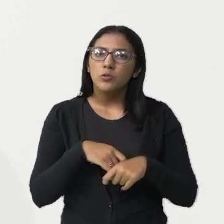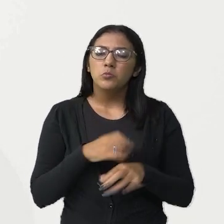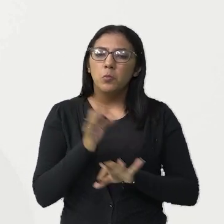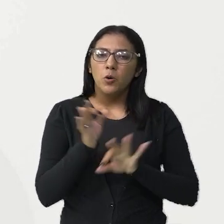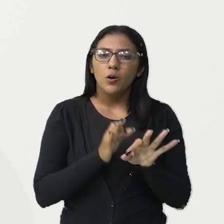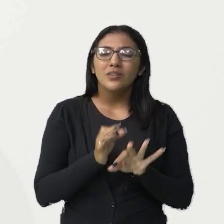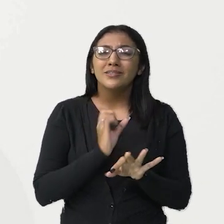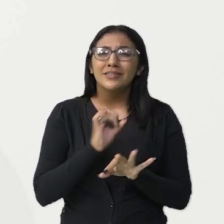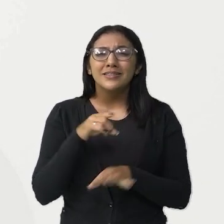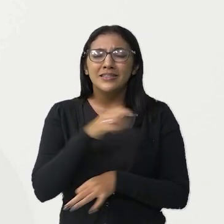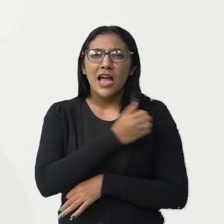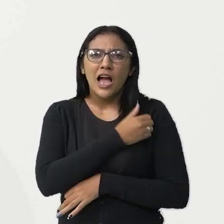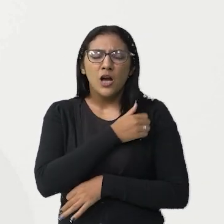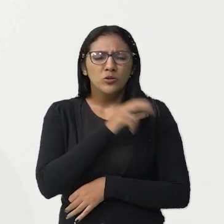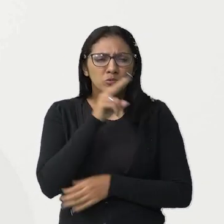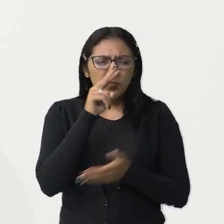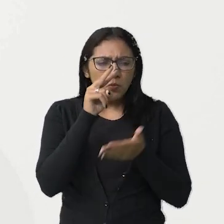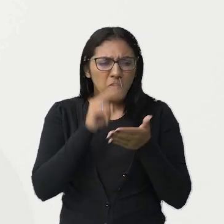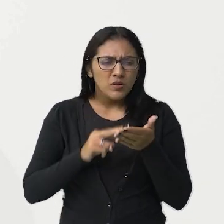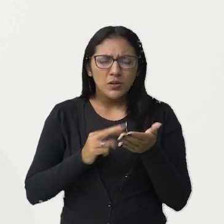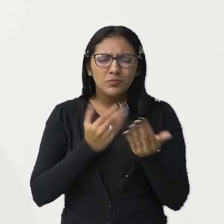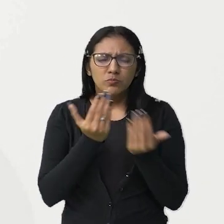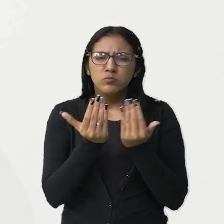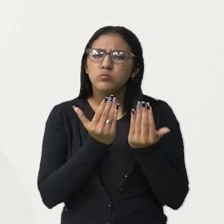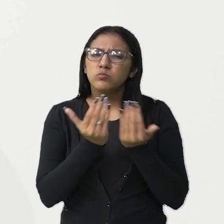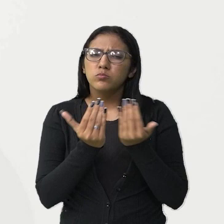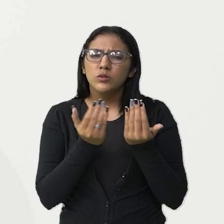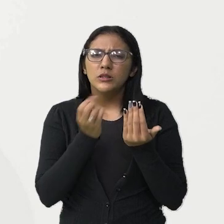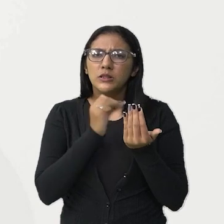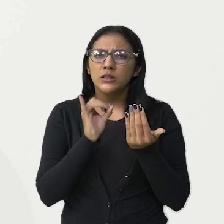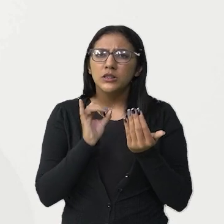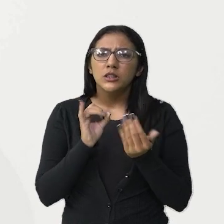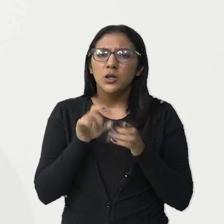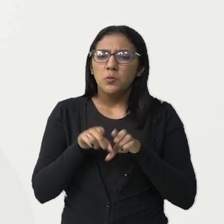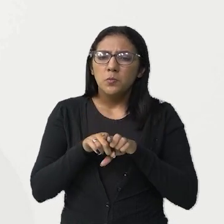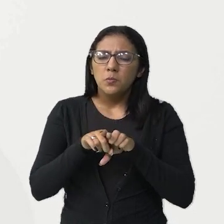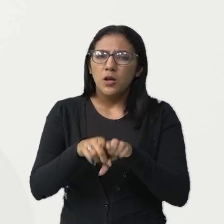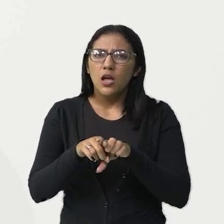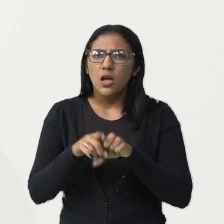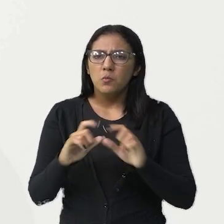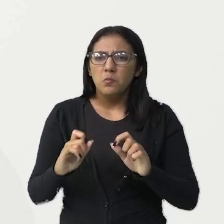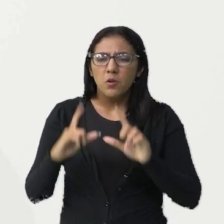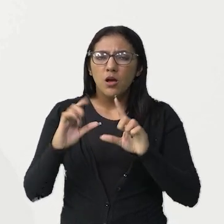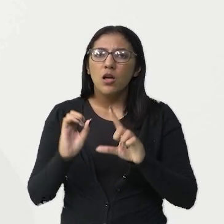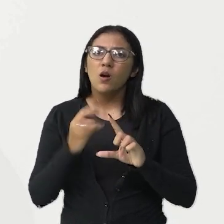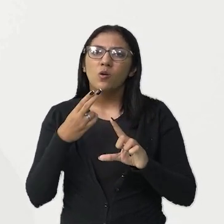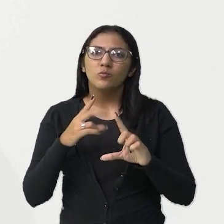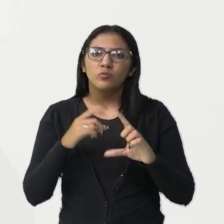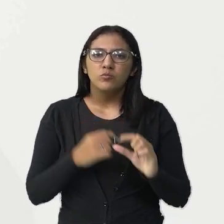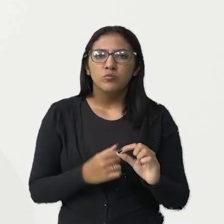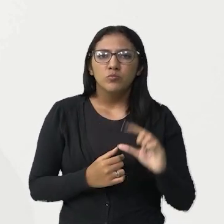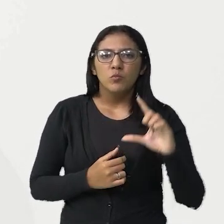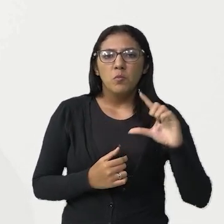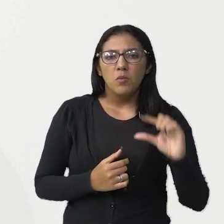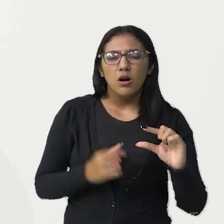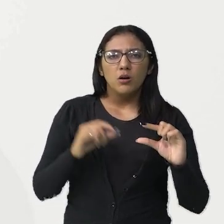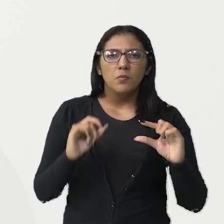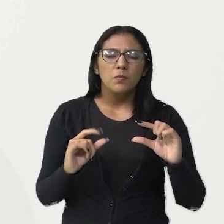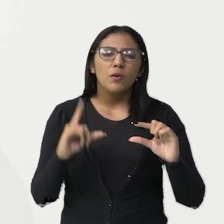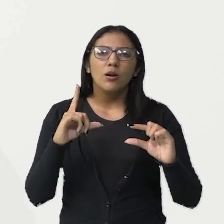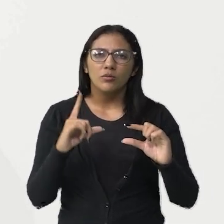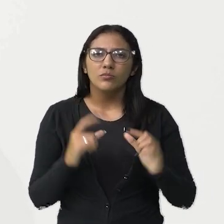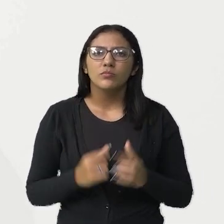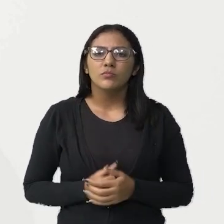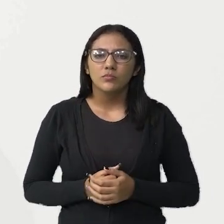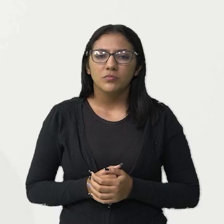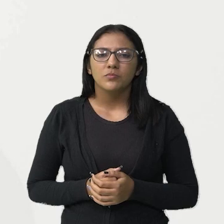ao esquecerem de analisar qual tipo de proporcionalidade, né? Se é direta ou se é inversa, o problema que se está